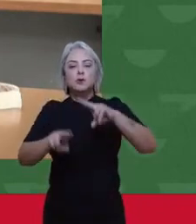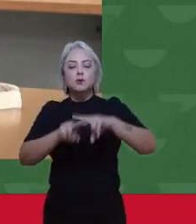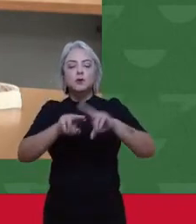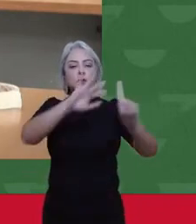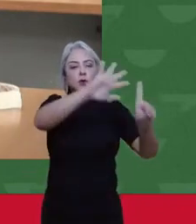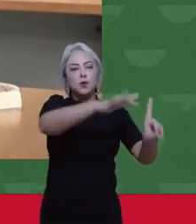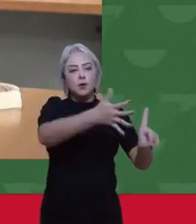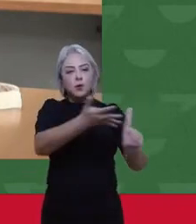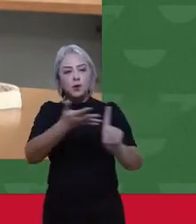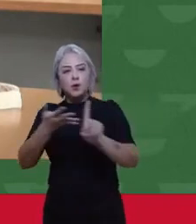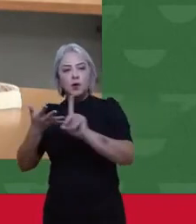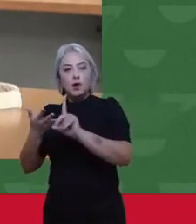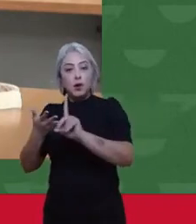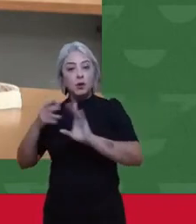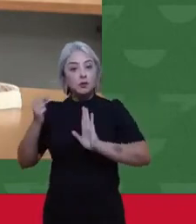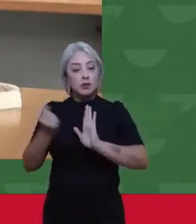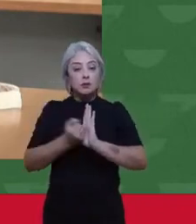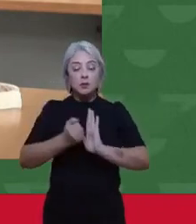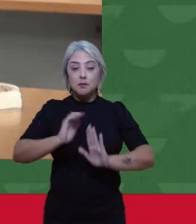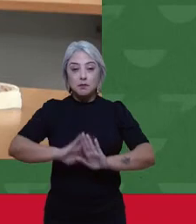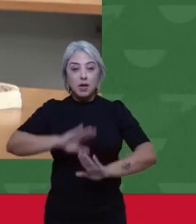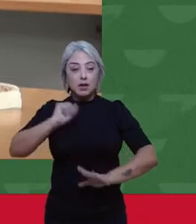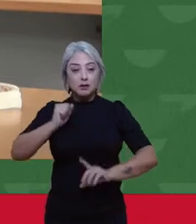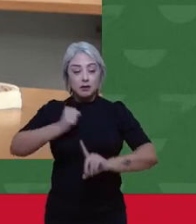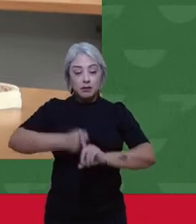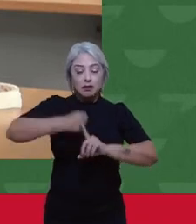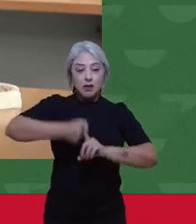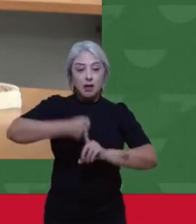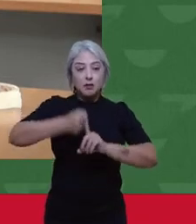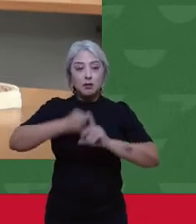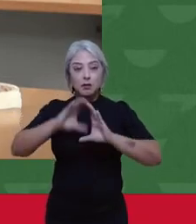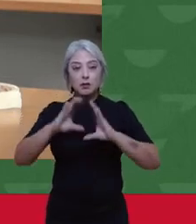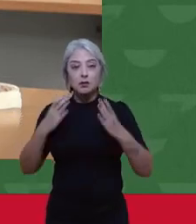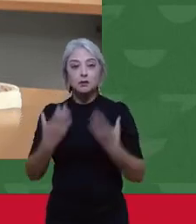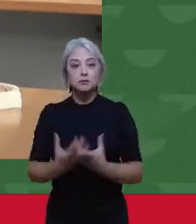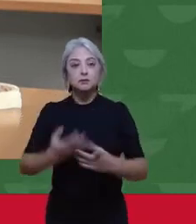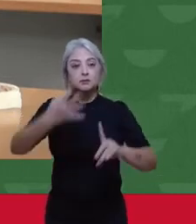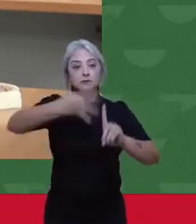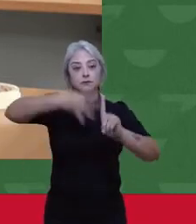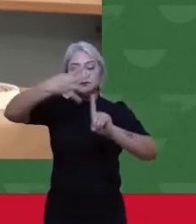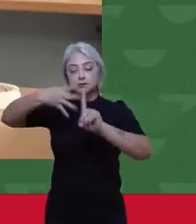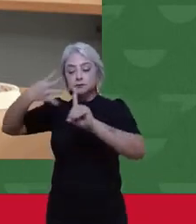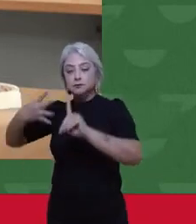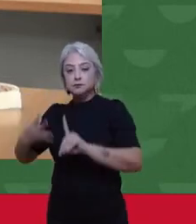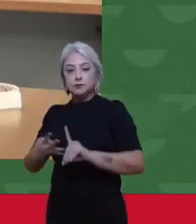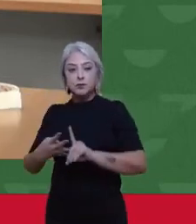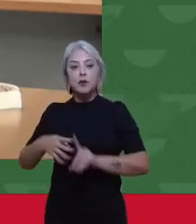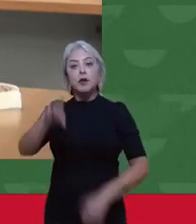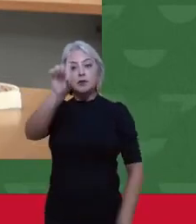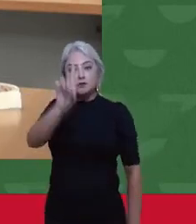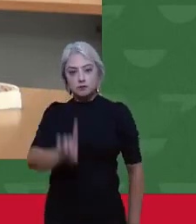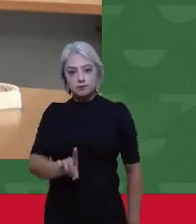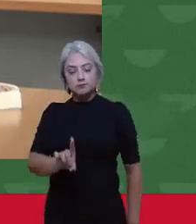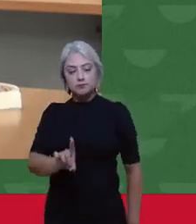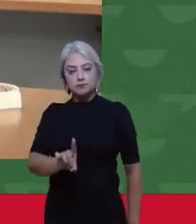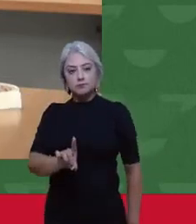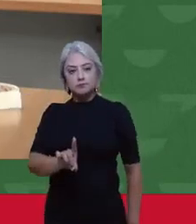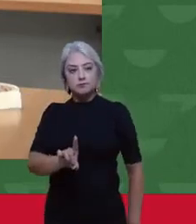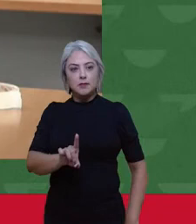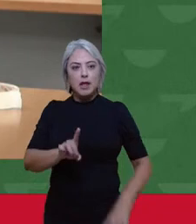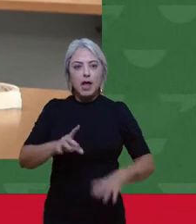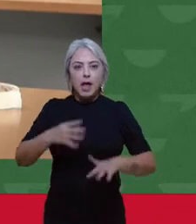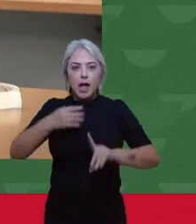um dos episódios mais marcantes na luta da comunidade LGBTQIA+, pelos seus direitos, a